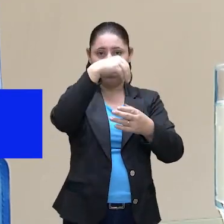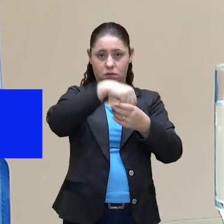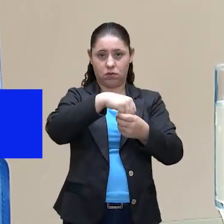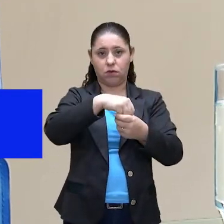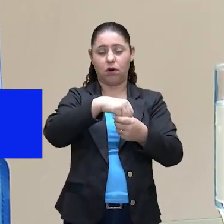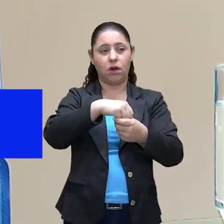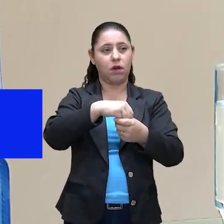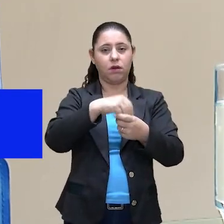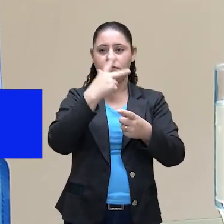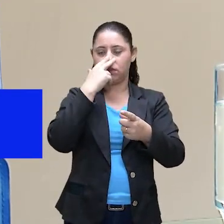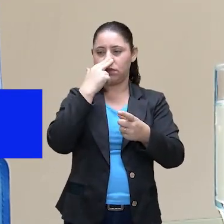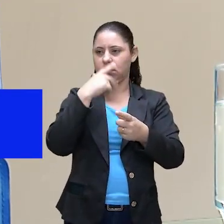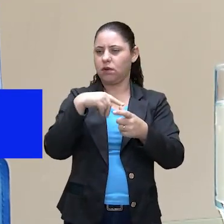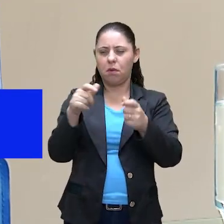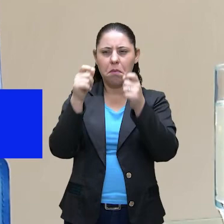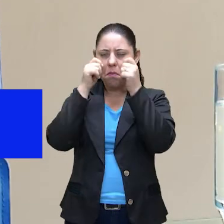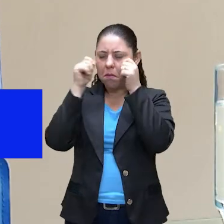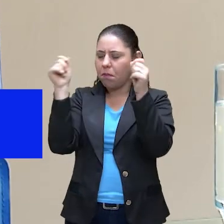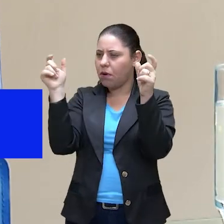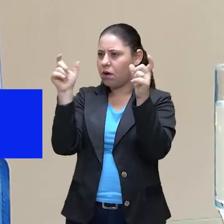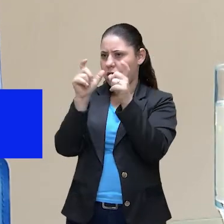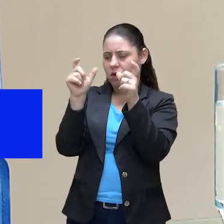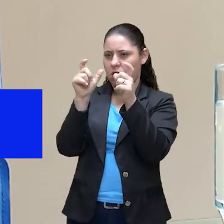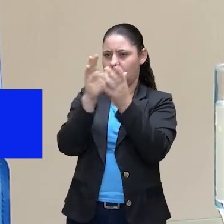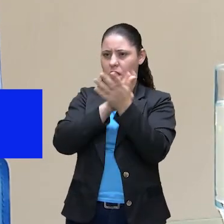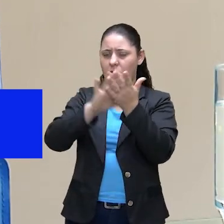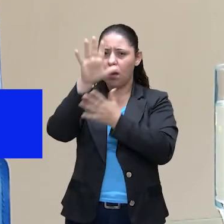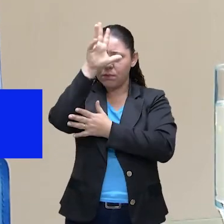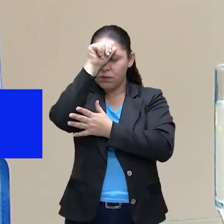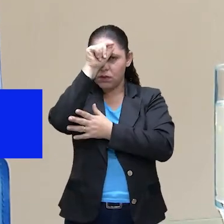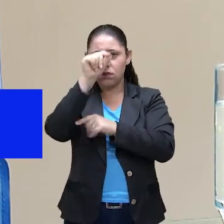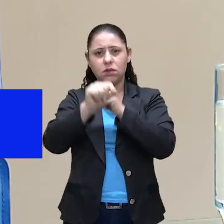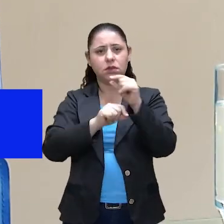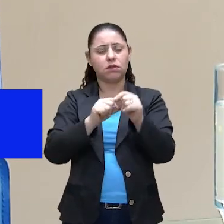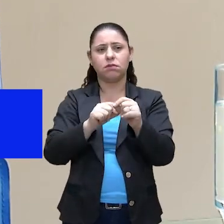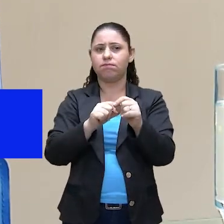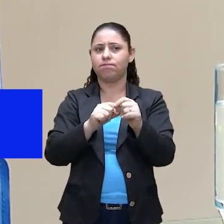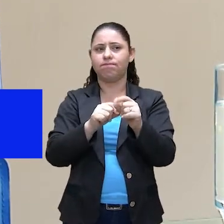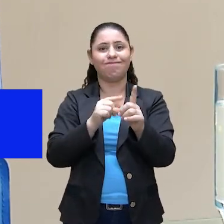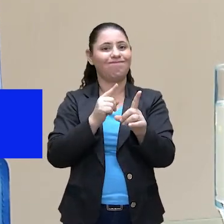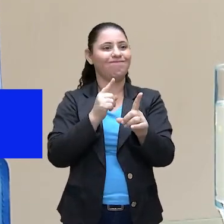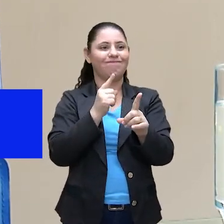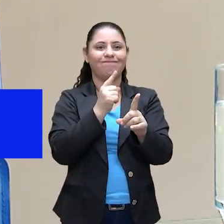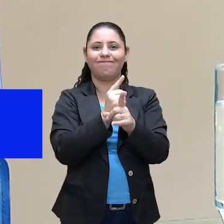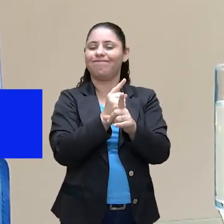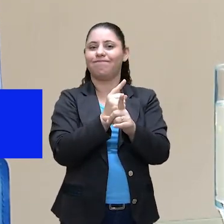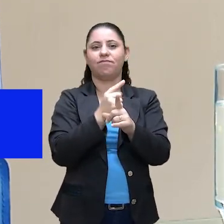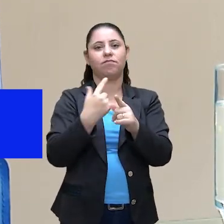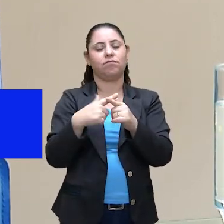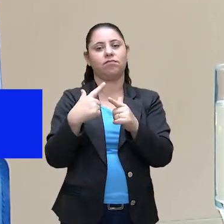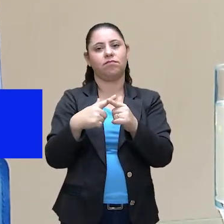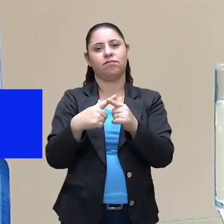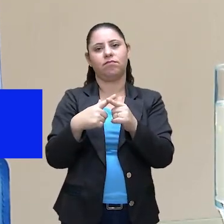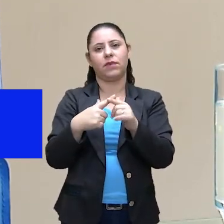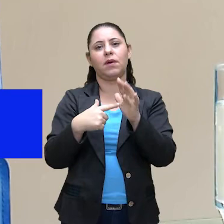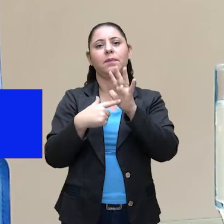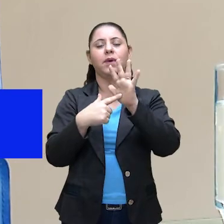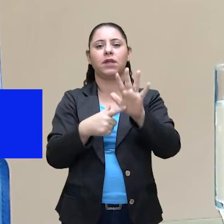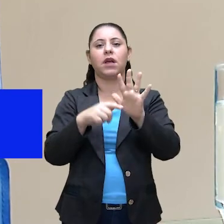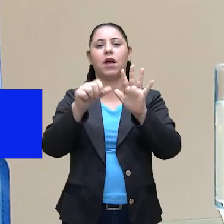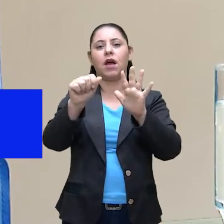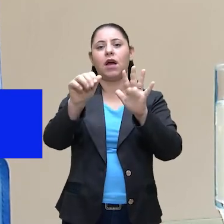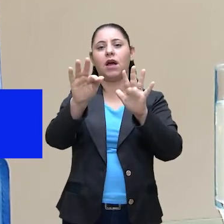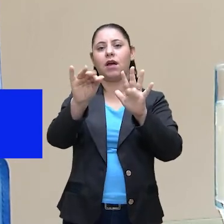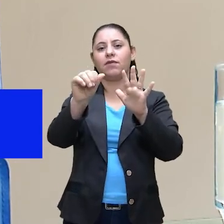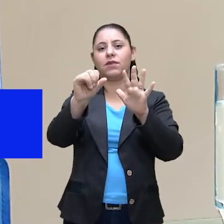nas escolas passam despercebido casos de aprendizagem que não são identificados porque os